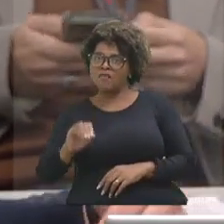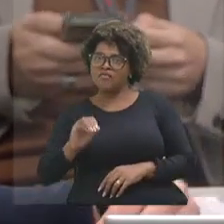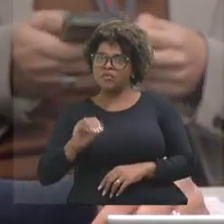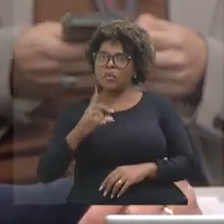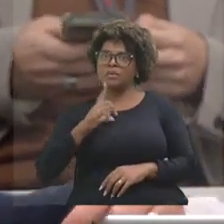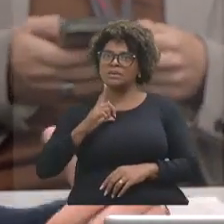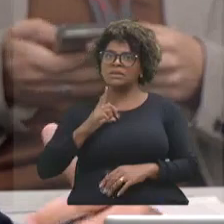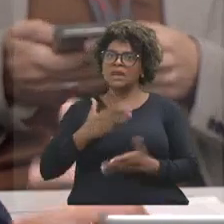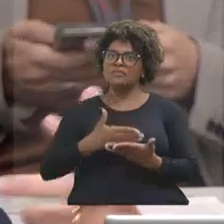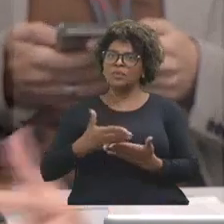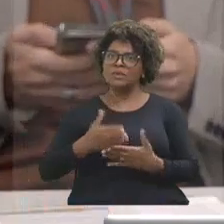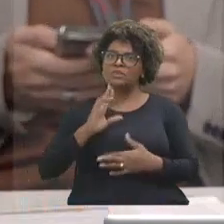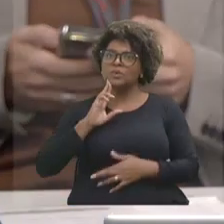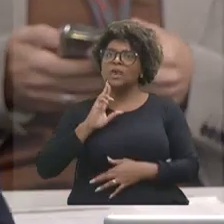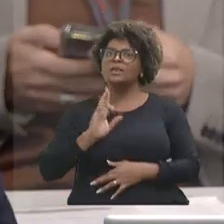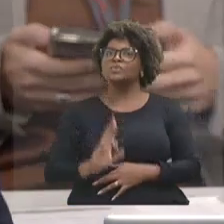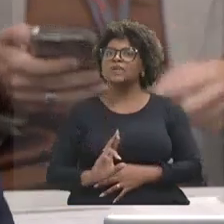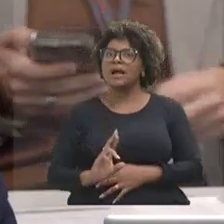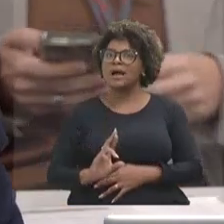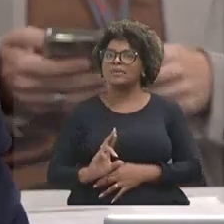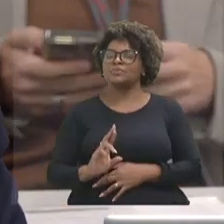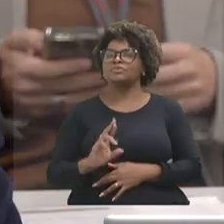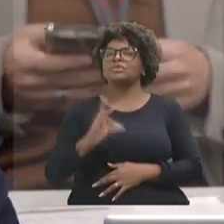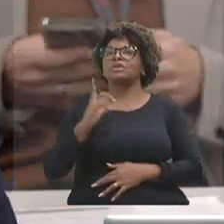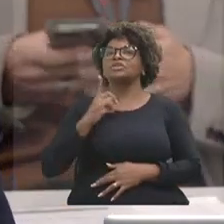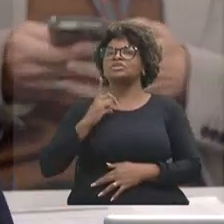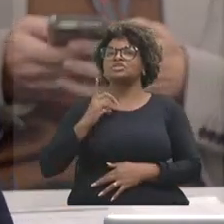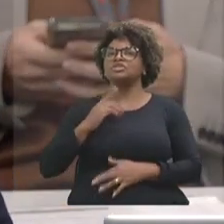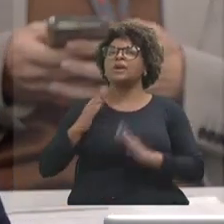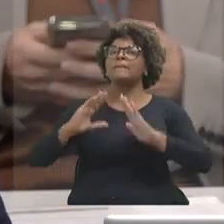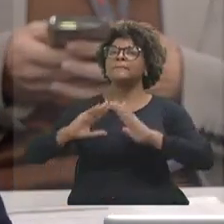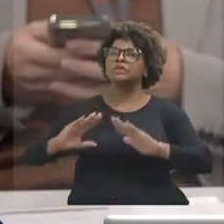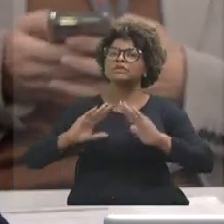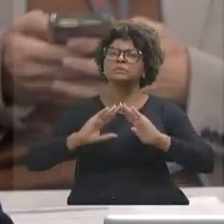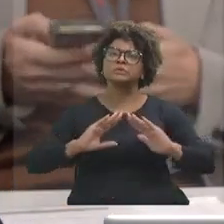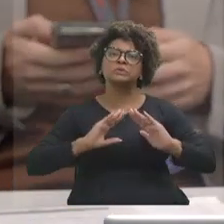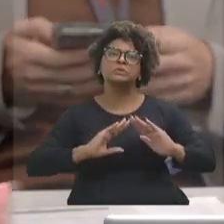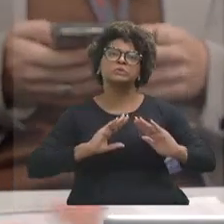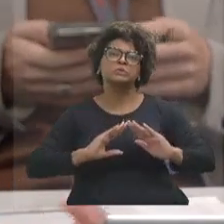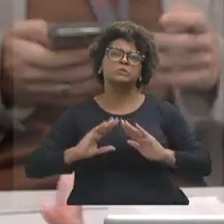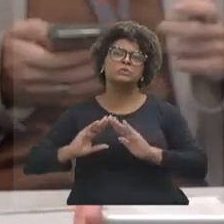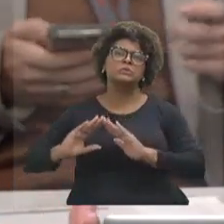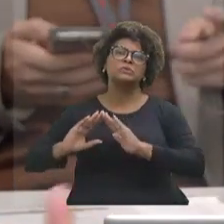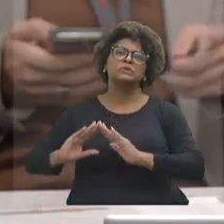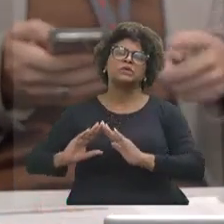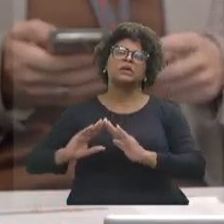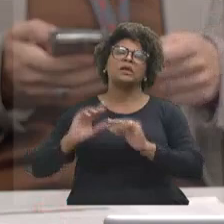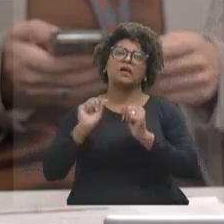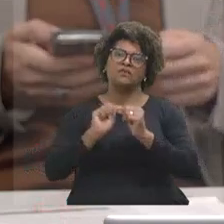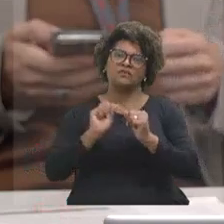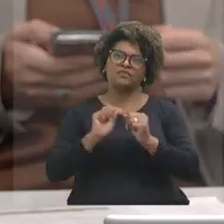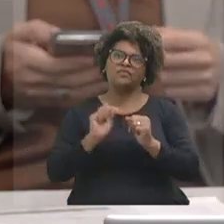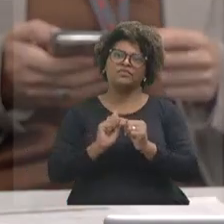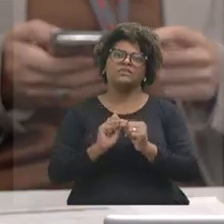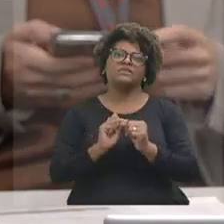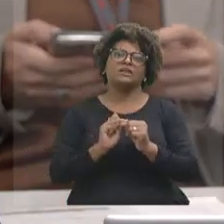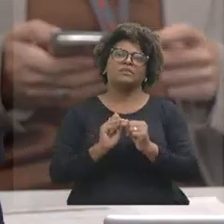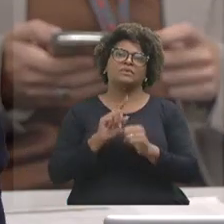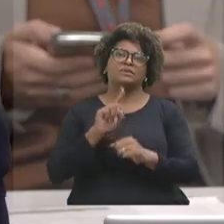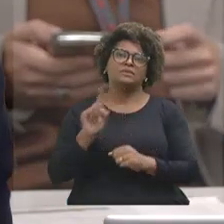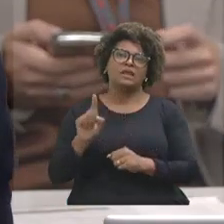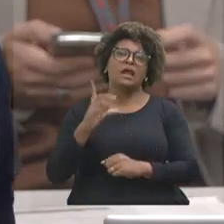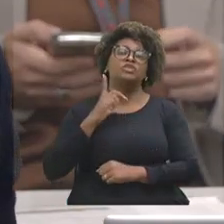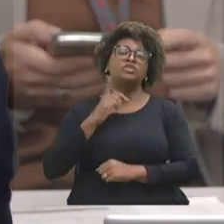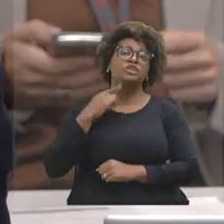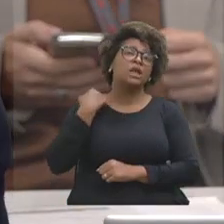Arlene me trazia muitos pedidos outros deputados me trazem vários pedidos e a gente construiu a mesma coisa Deputado Arnaldo